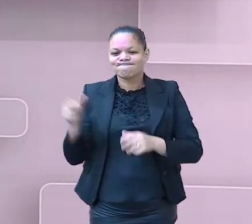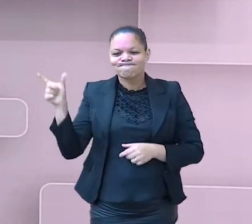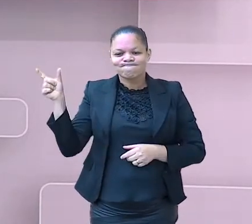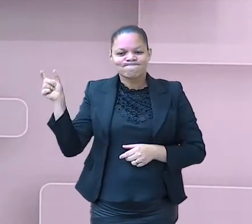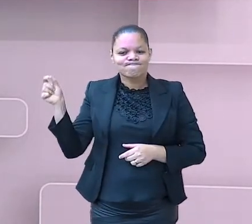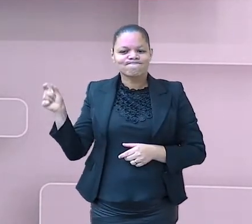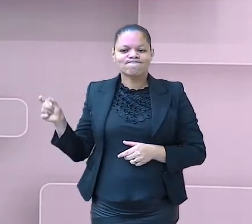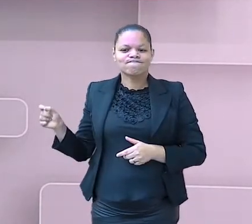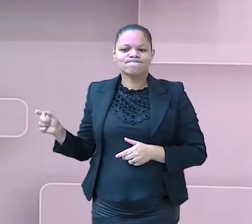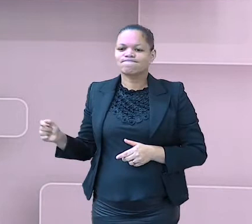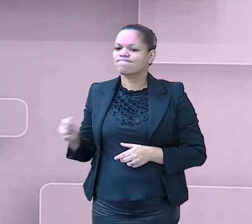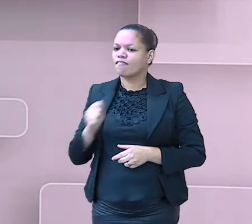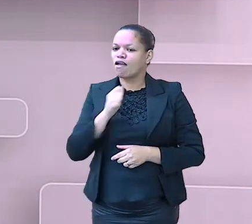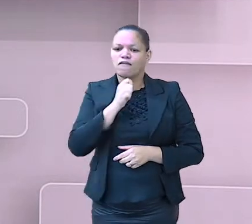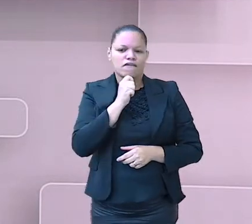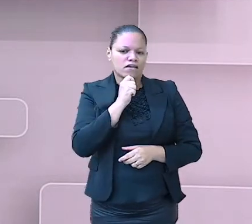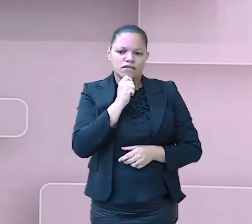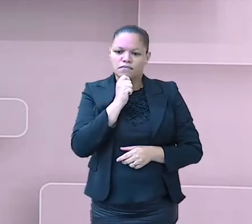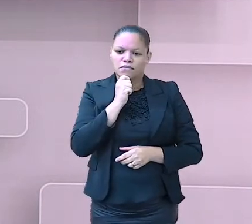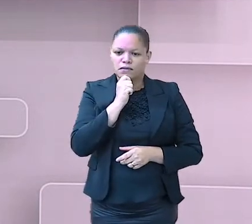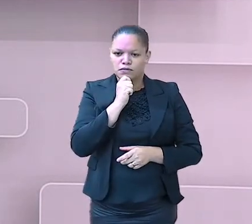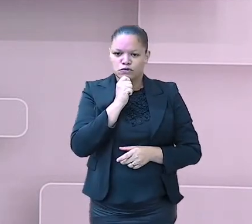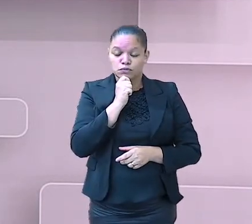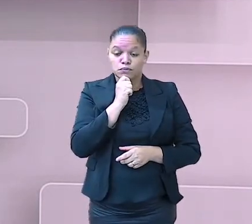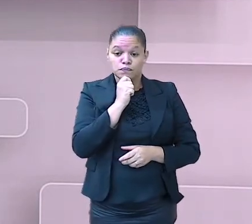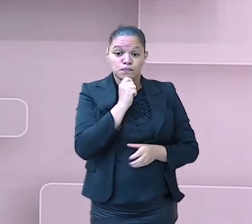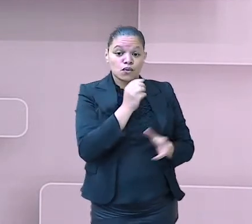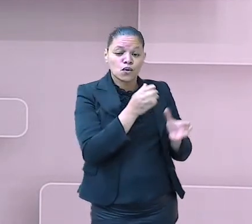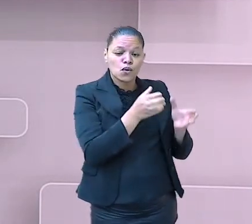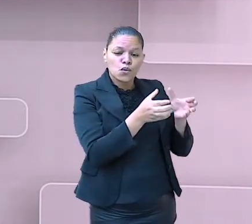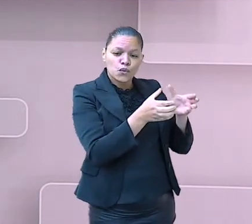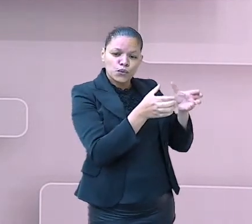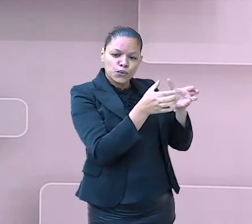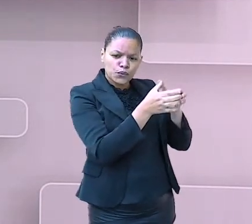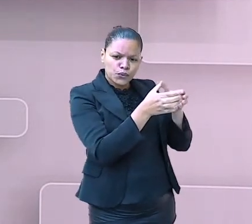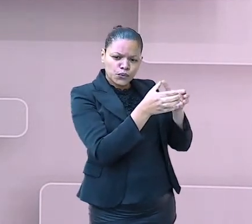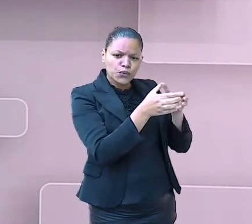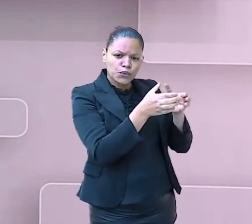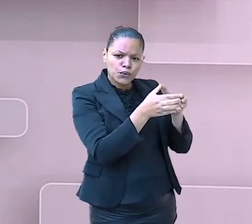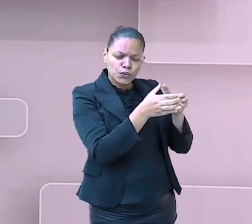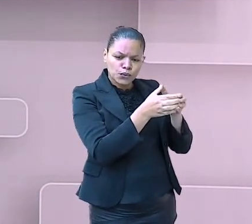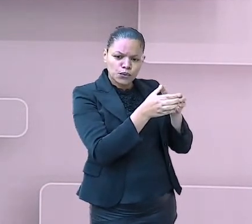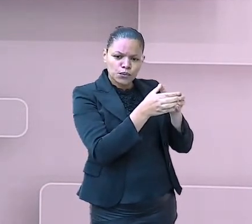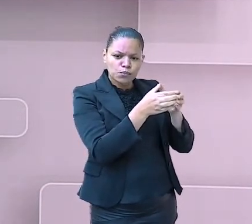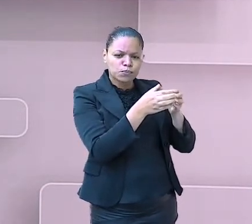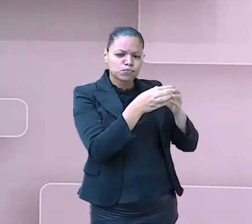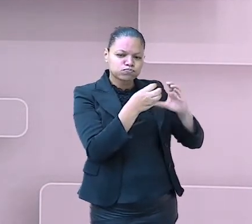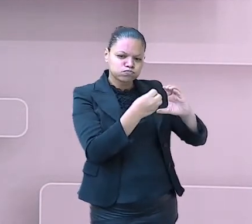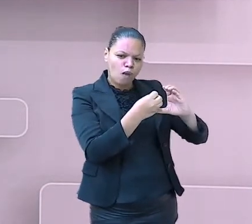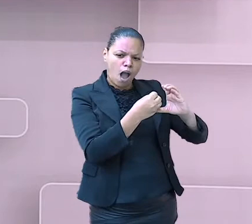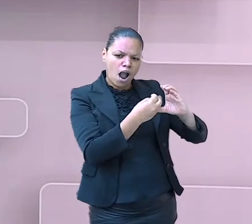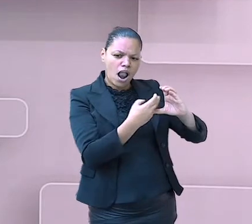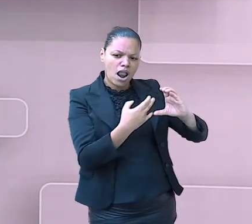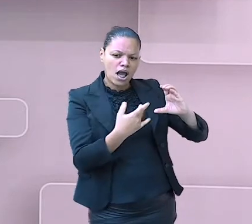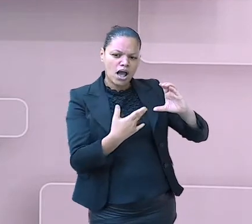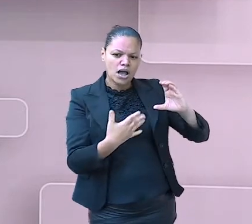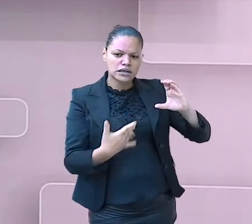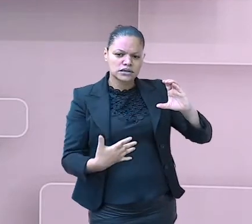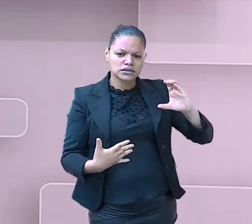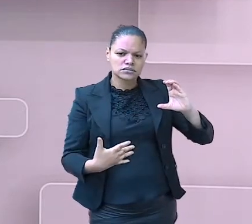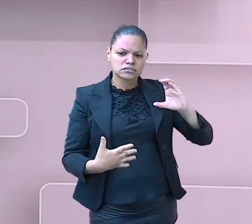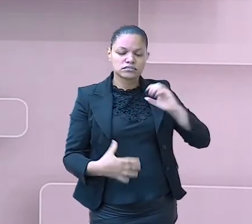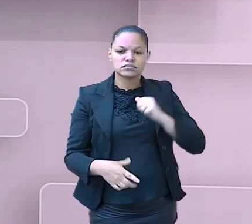Dentro do grupo dos invertebrados, na classificação aqui dos invertebrados, nós